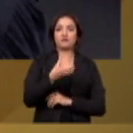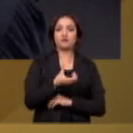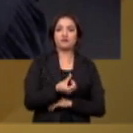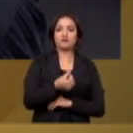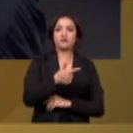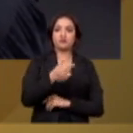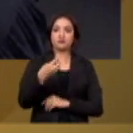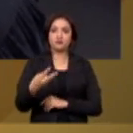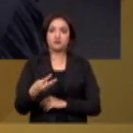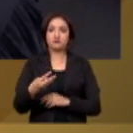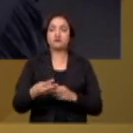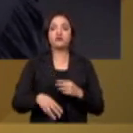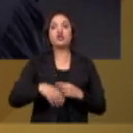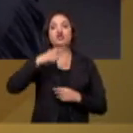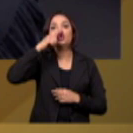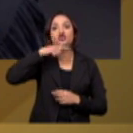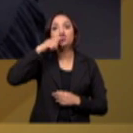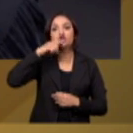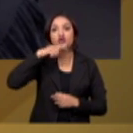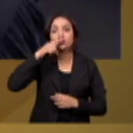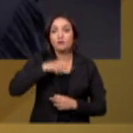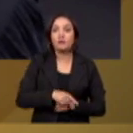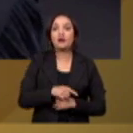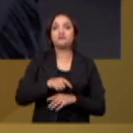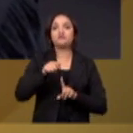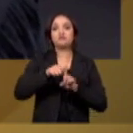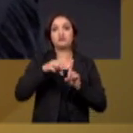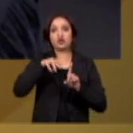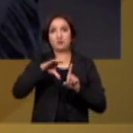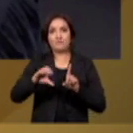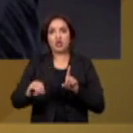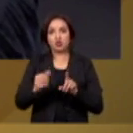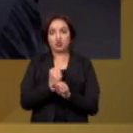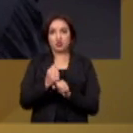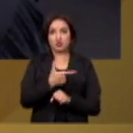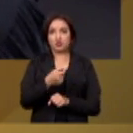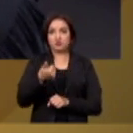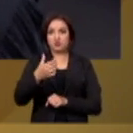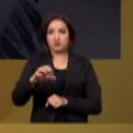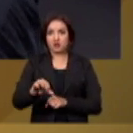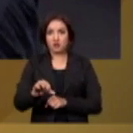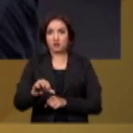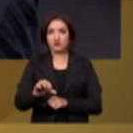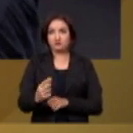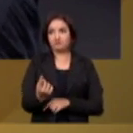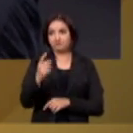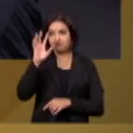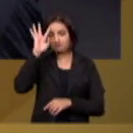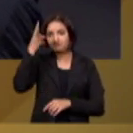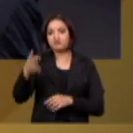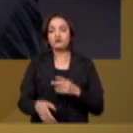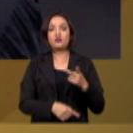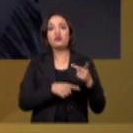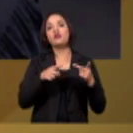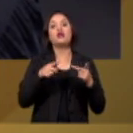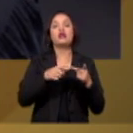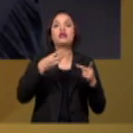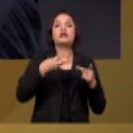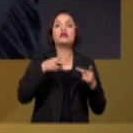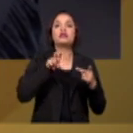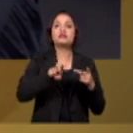edifício mar nesse lugar de março de 19 a segurança